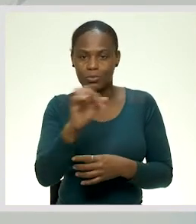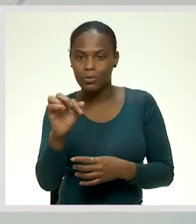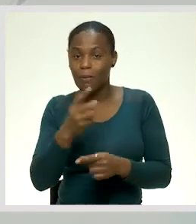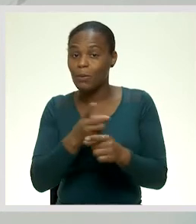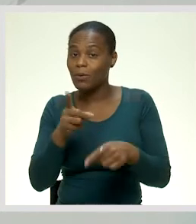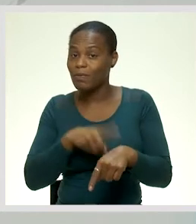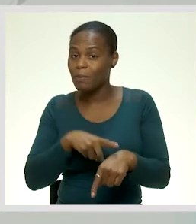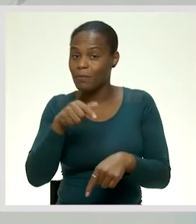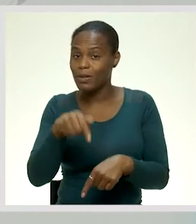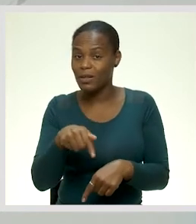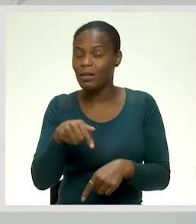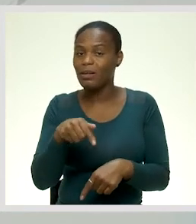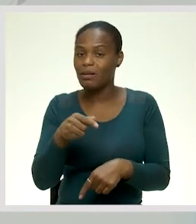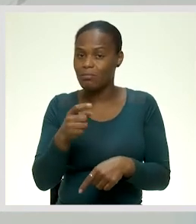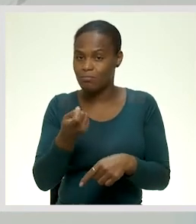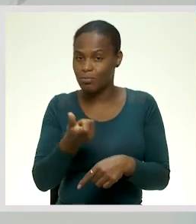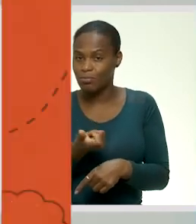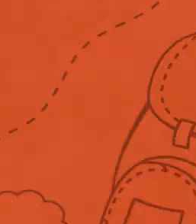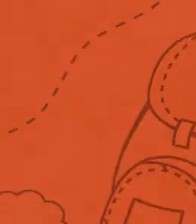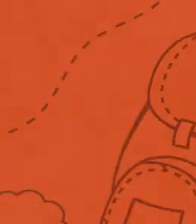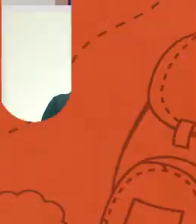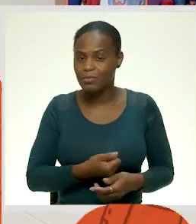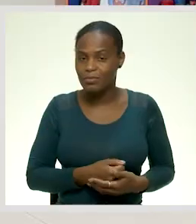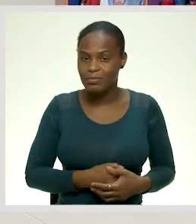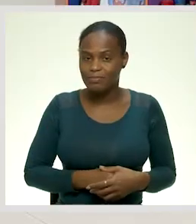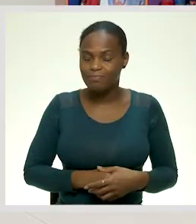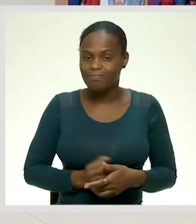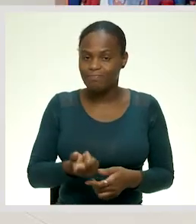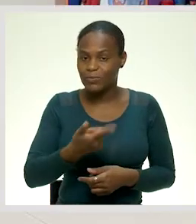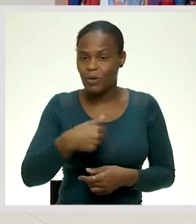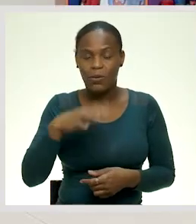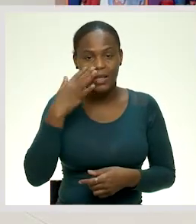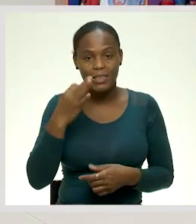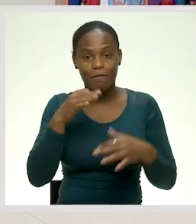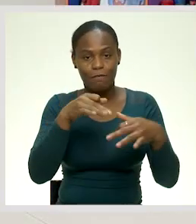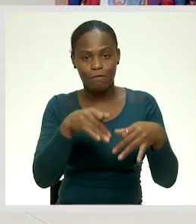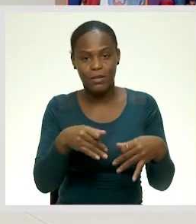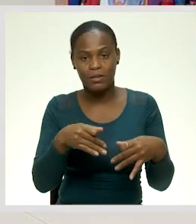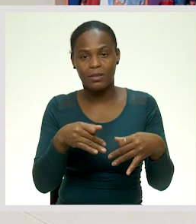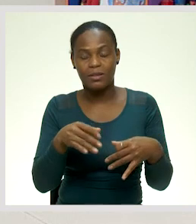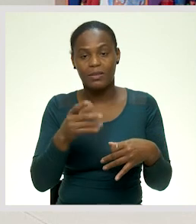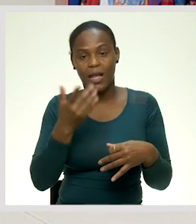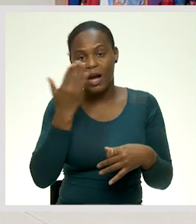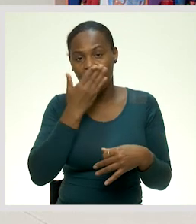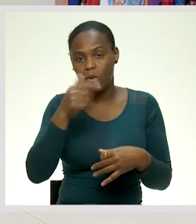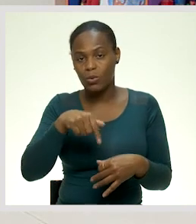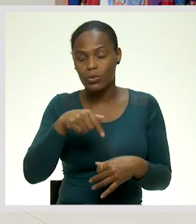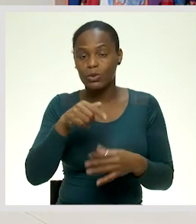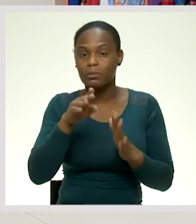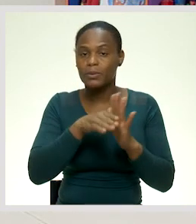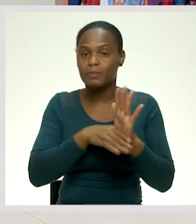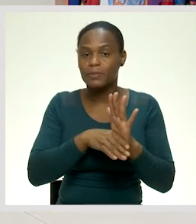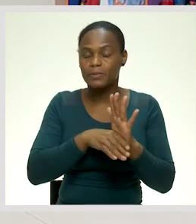tempo aqui é limitado. Chegamos assim ao fim da nossa aula de hoje do